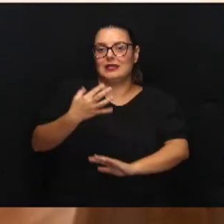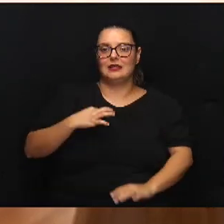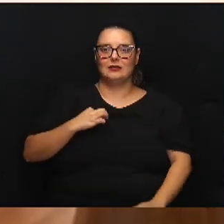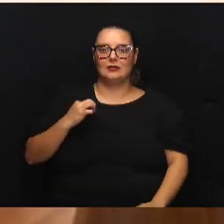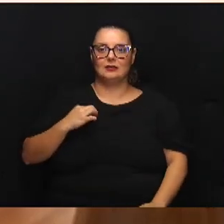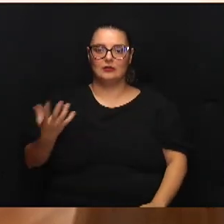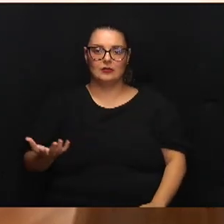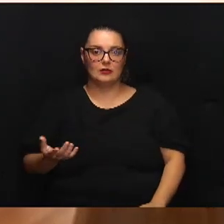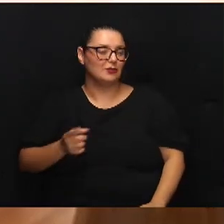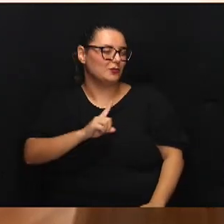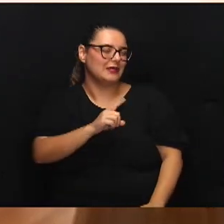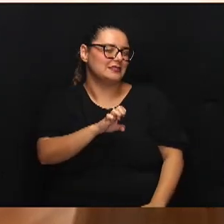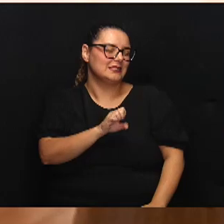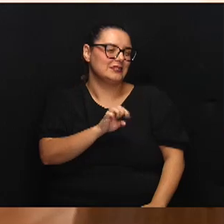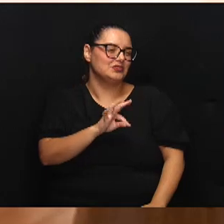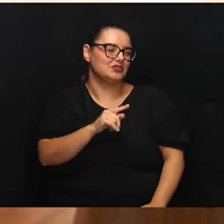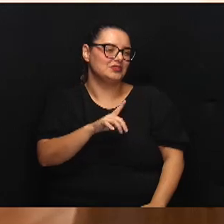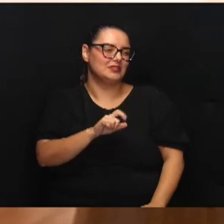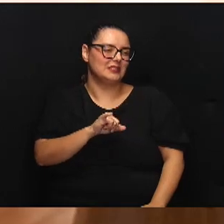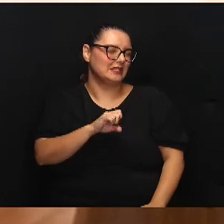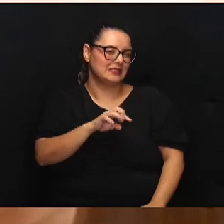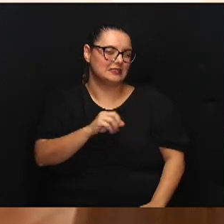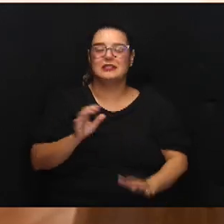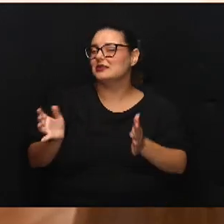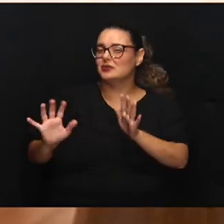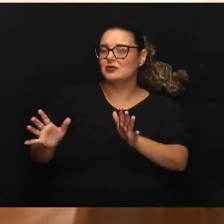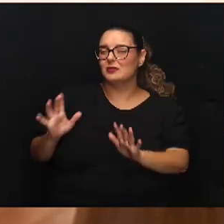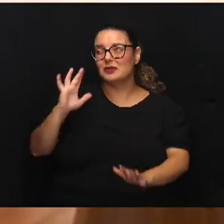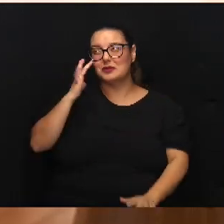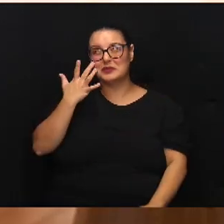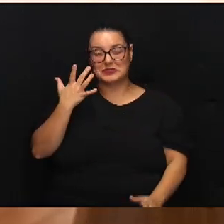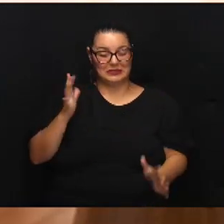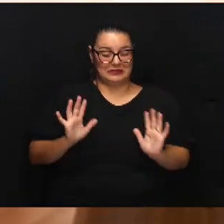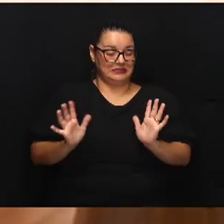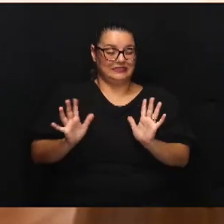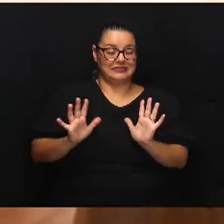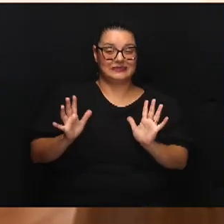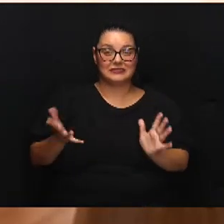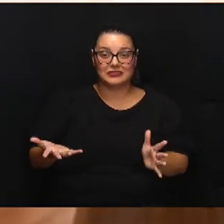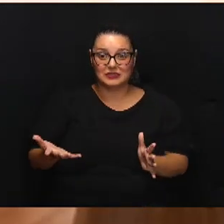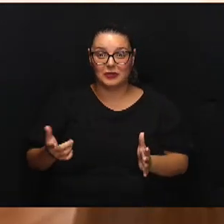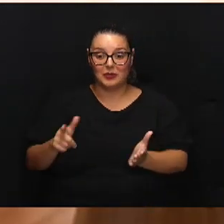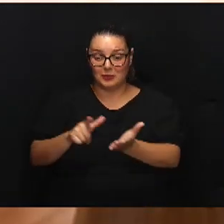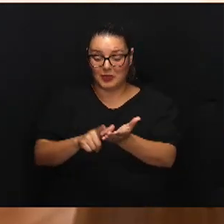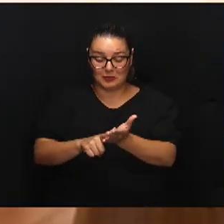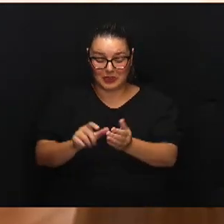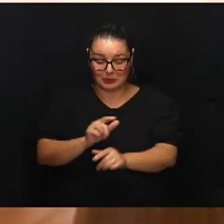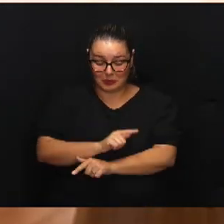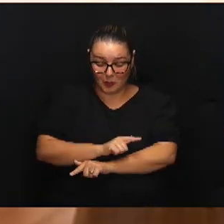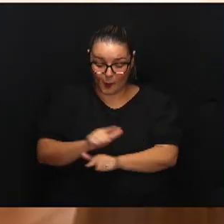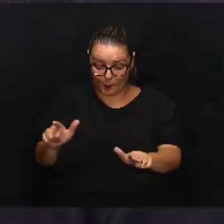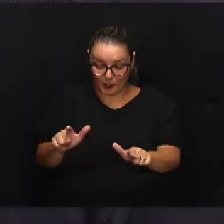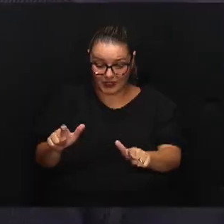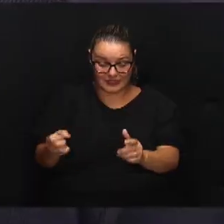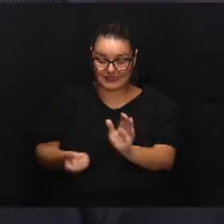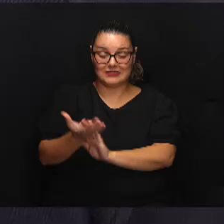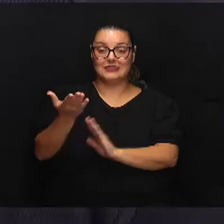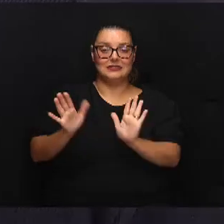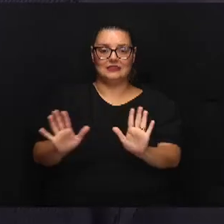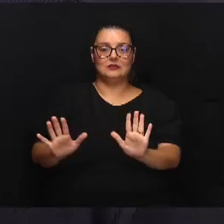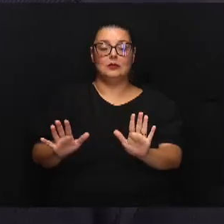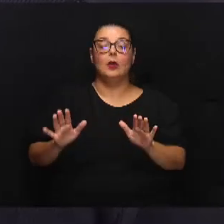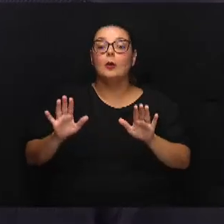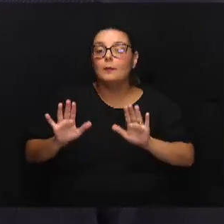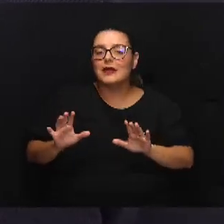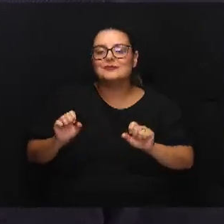era ser estilista, não era isso? Não, eu acho que eu tinha até um certo pavor de ver um papel em branco e começar a criar dali. Mas o